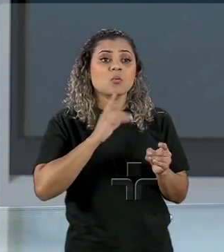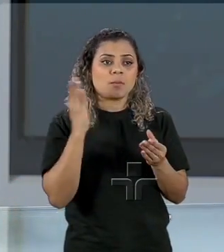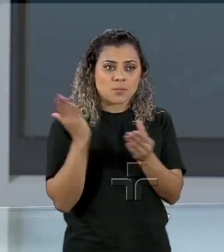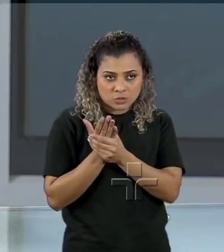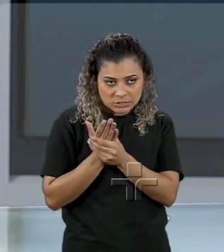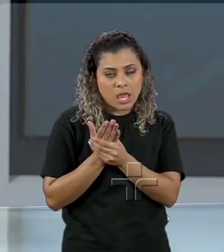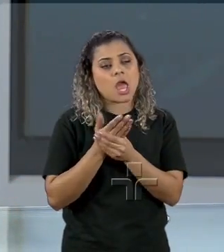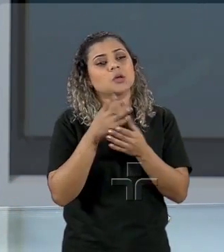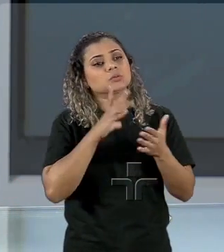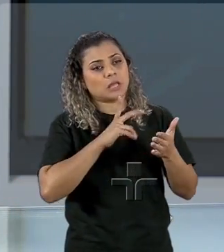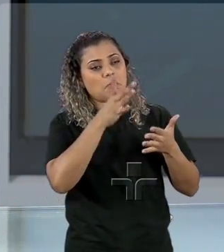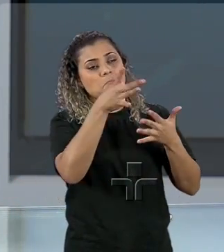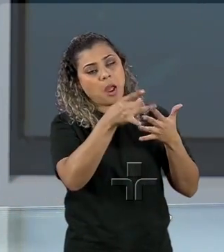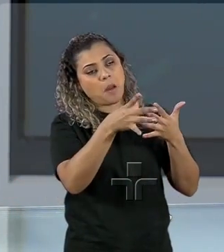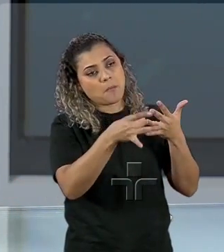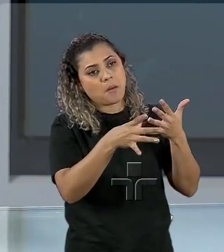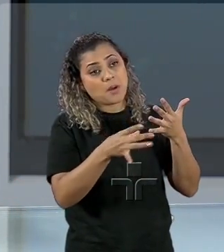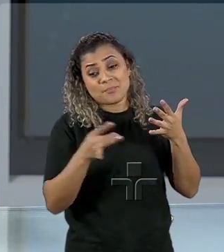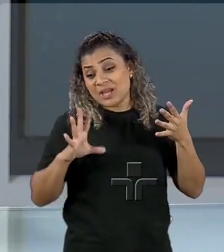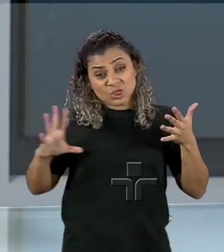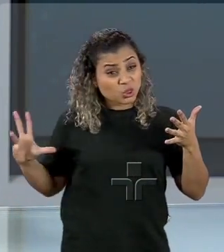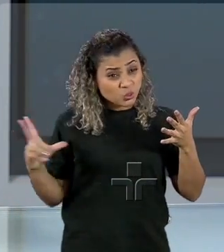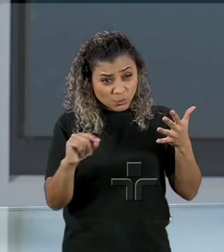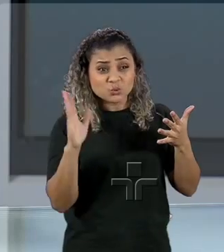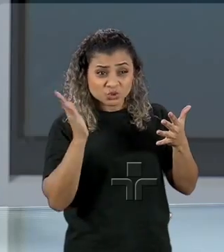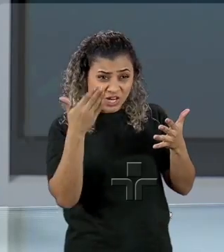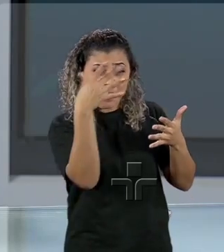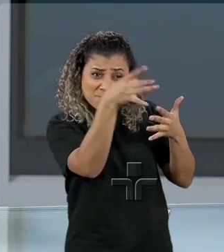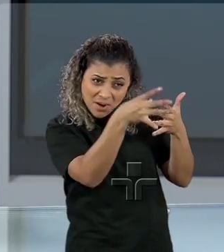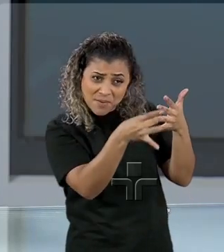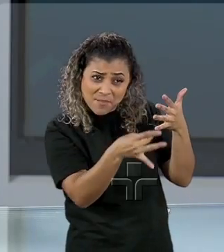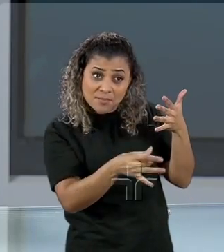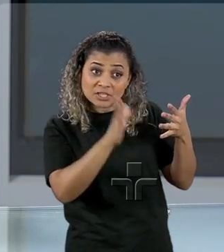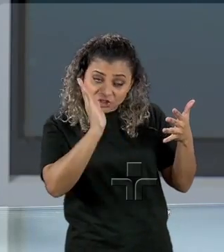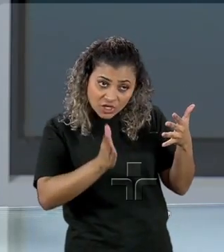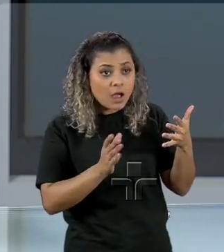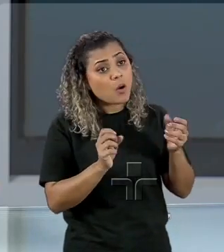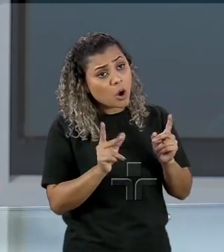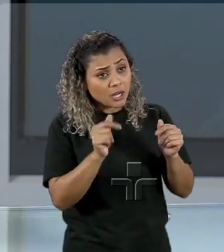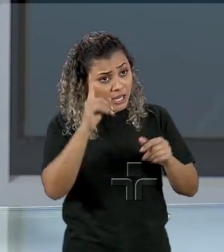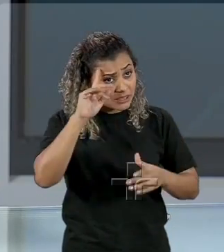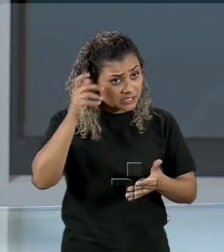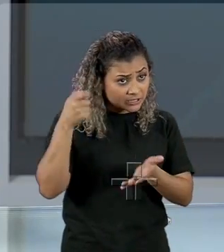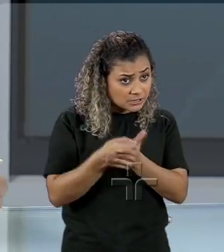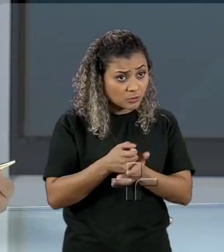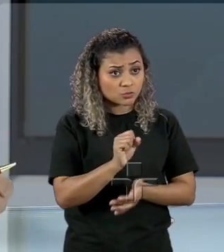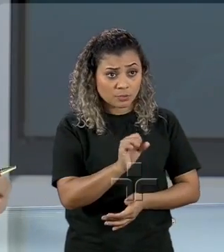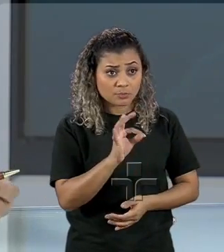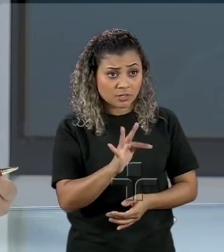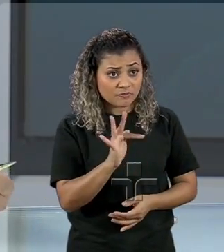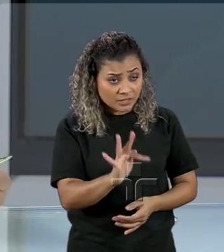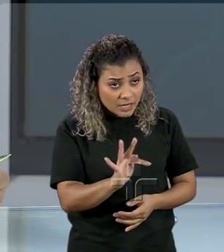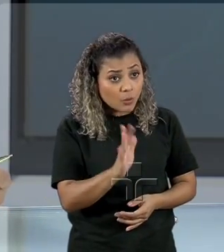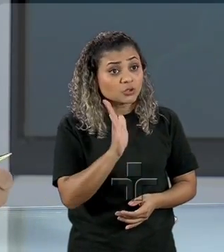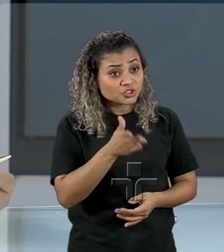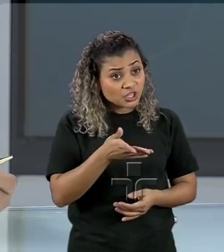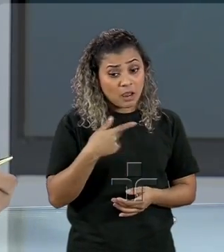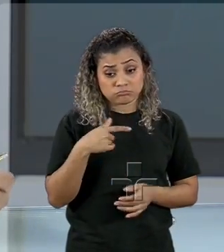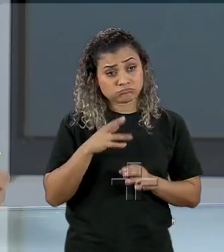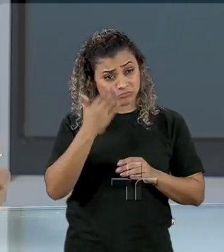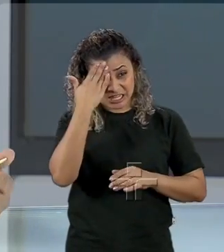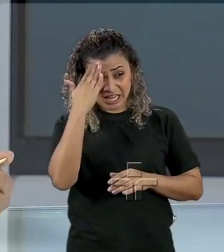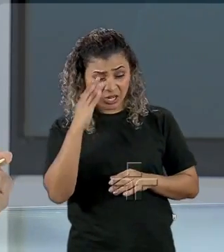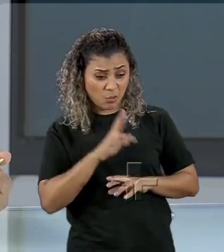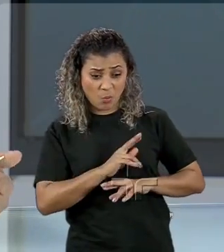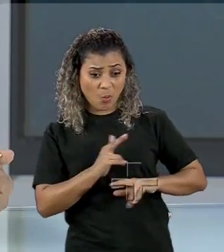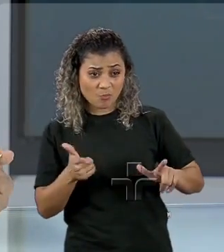as instâncias recursais. Entretanto, se o plenário do Supremo decidiu, entendeu por modo diferente, né, o